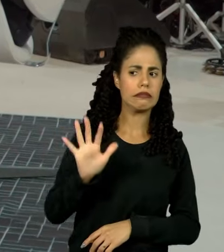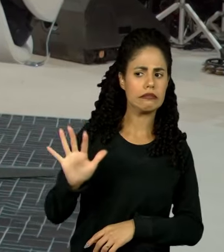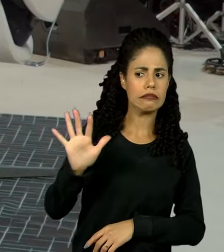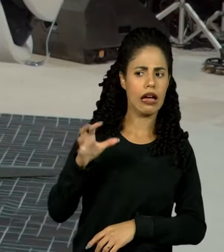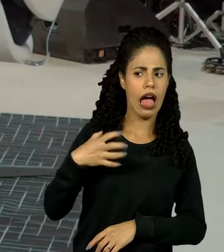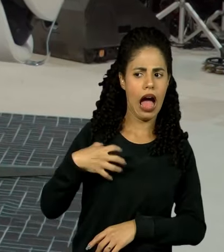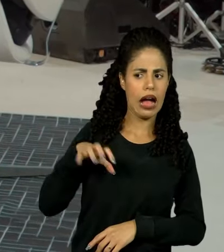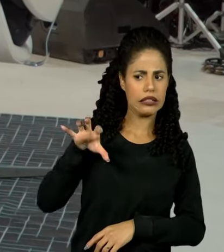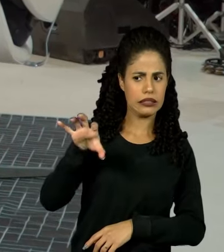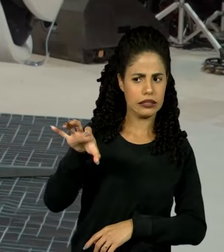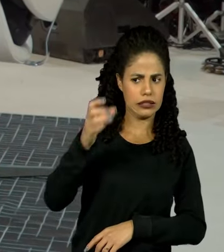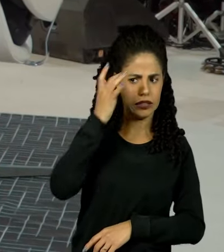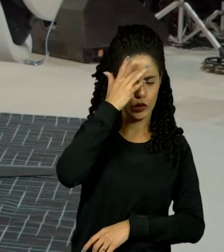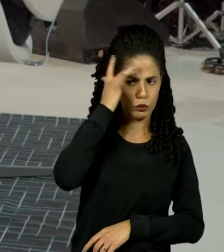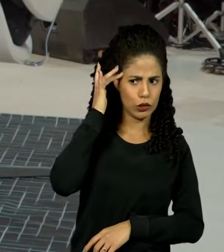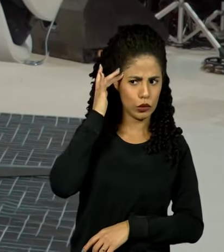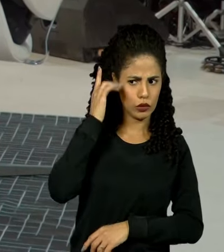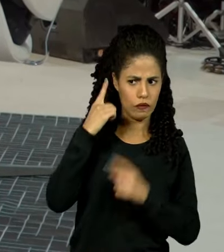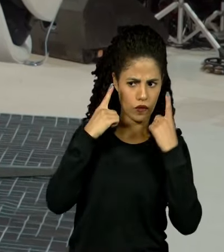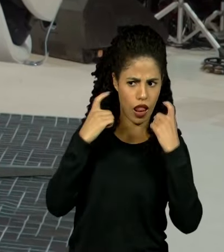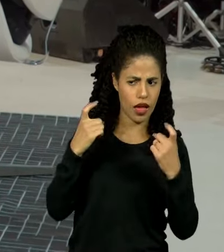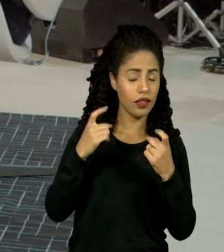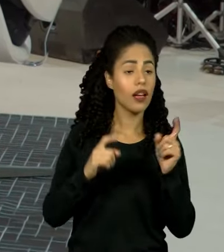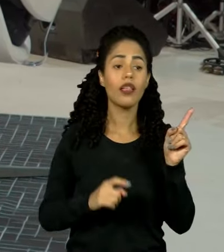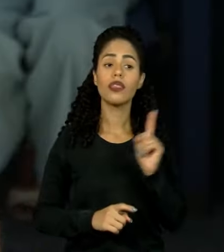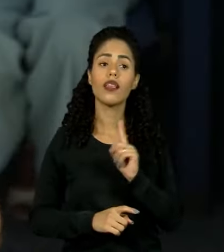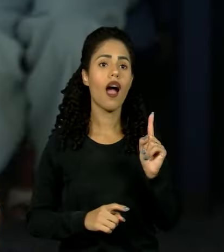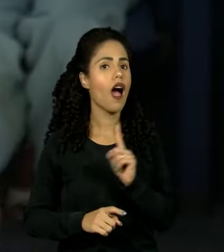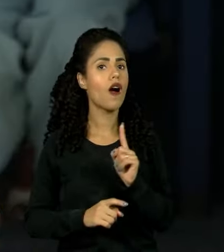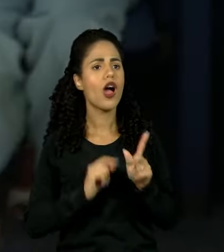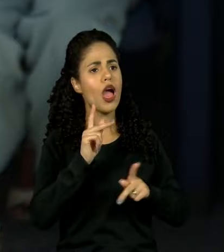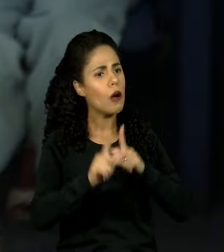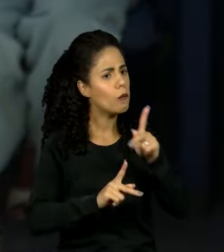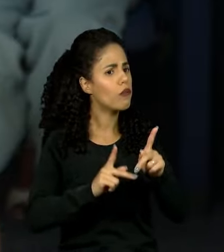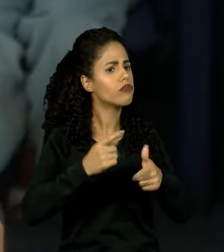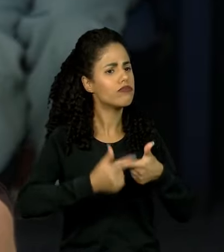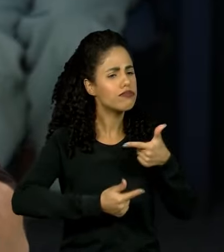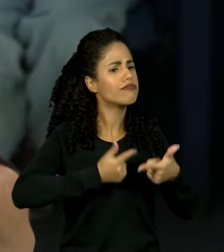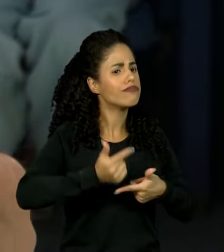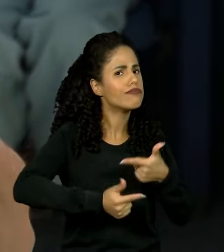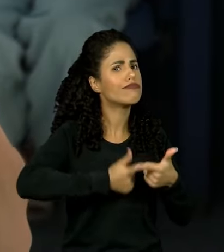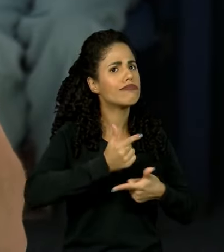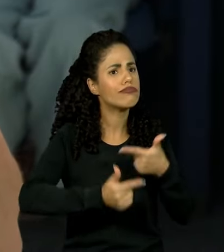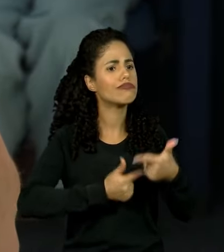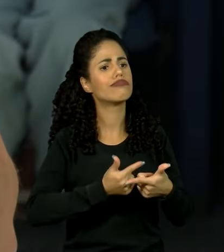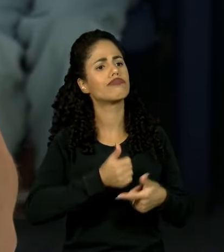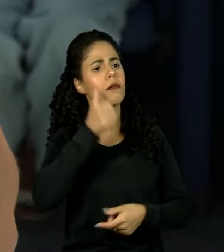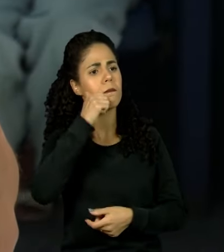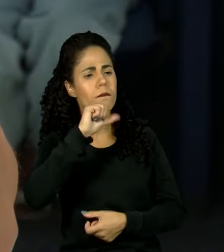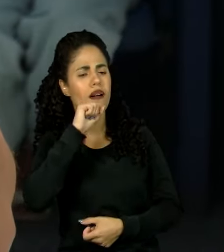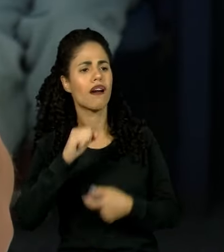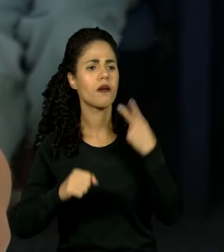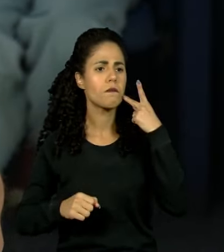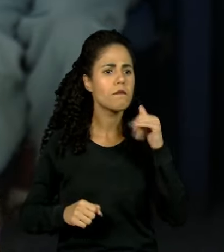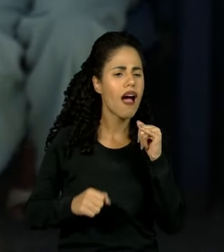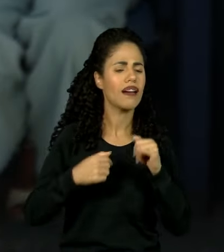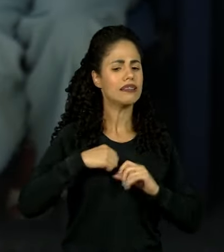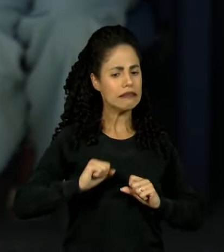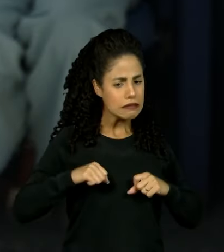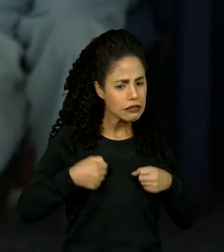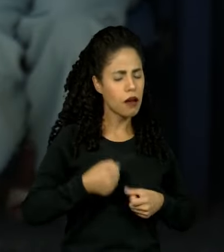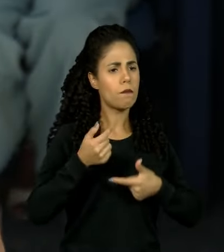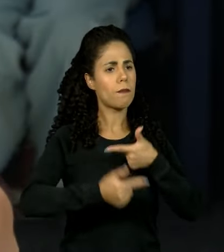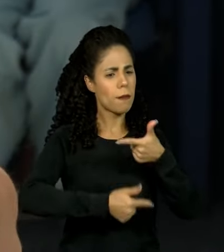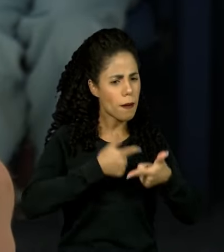assim mas né A maioria do povo é um povo trabalhador né que são pais que se esforçam para que os filhos tenham Lugar ao